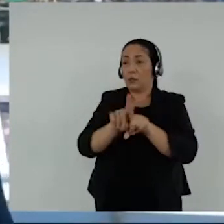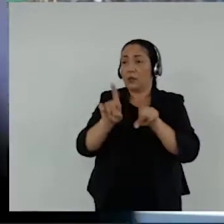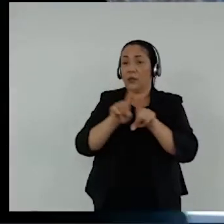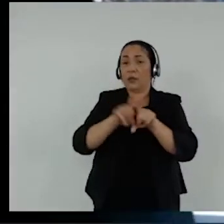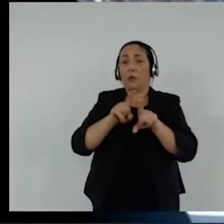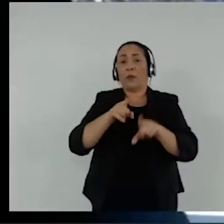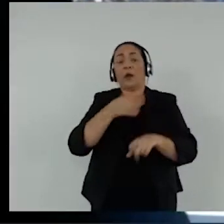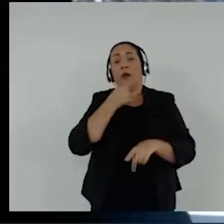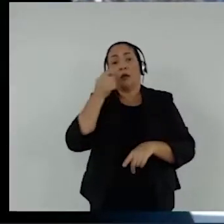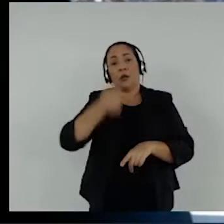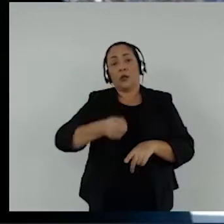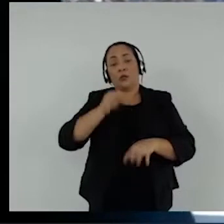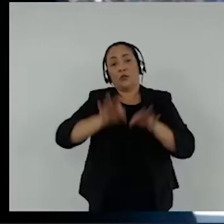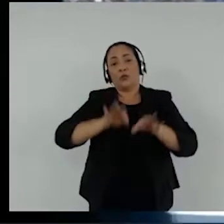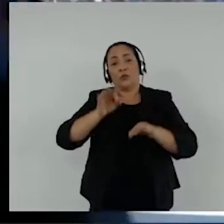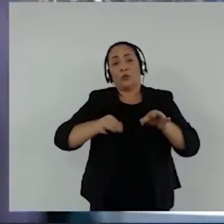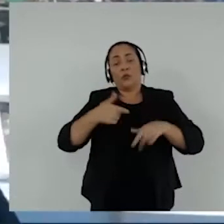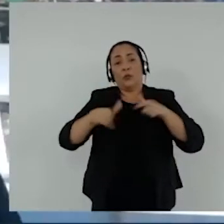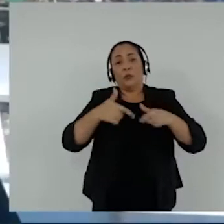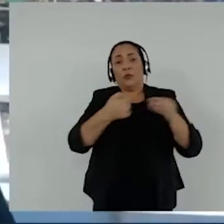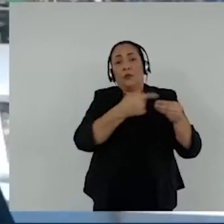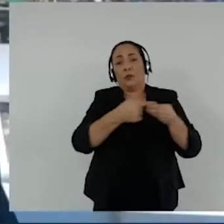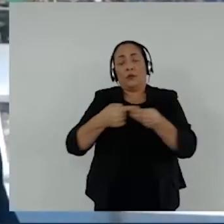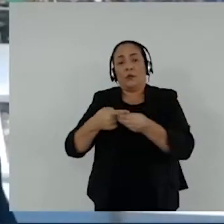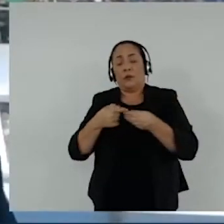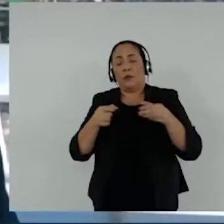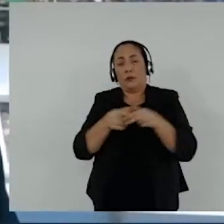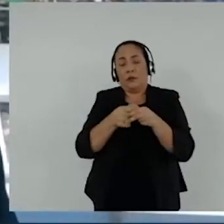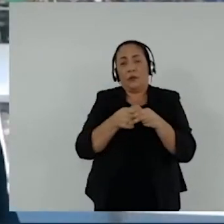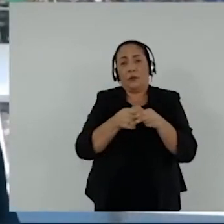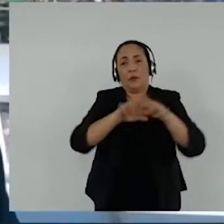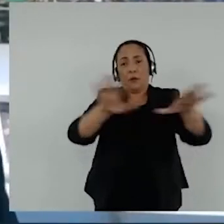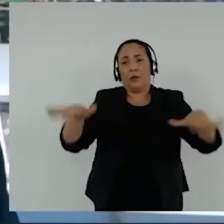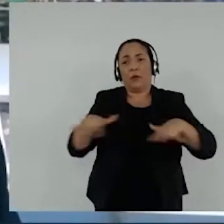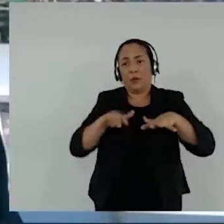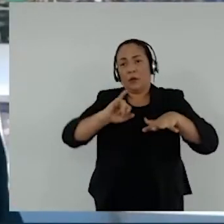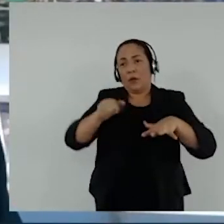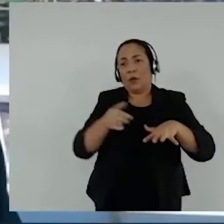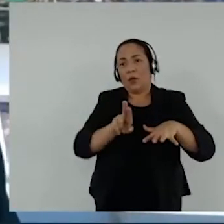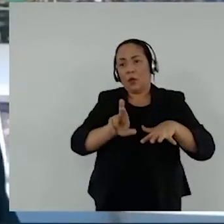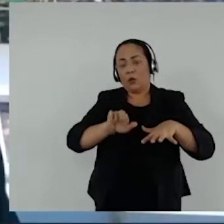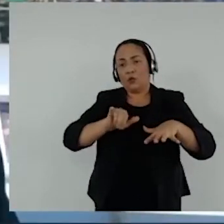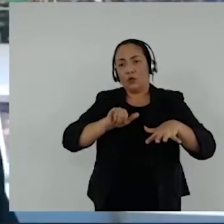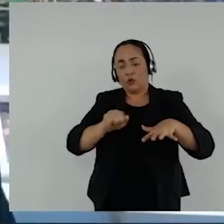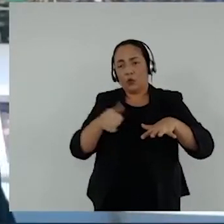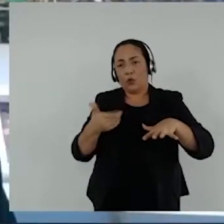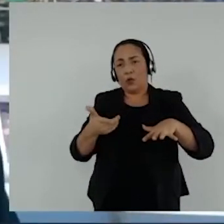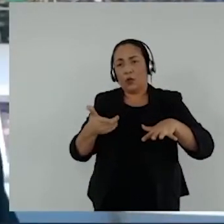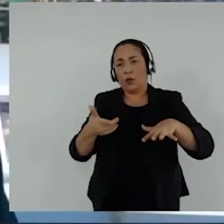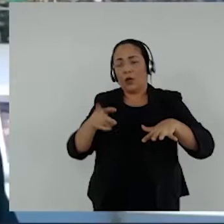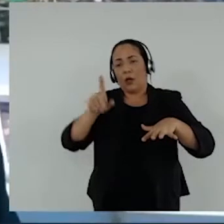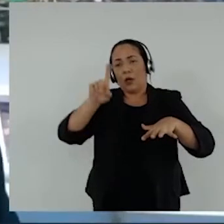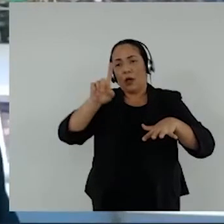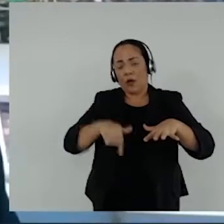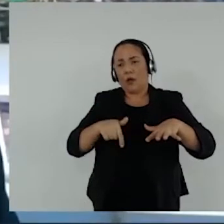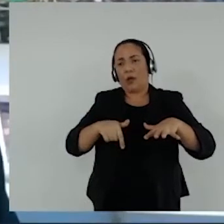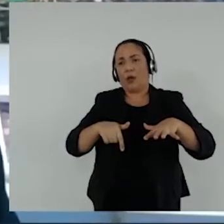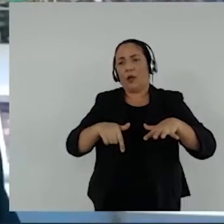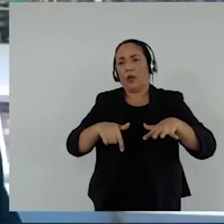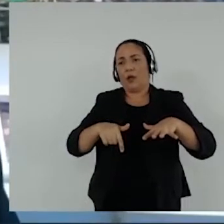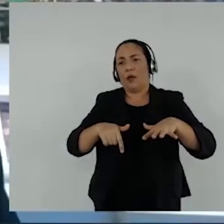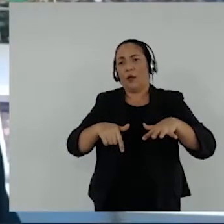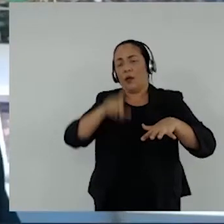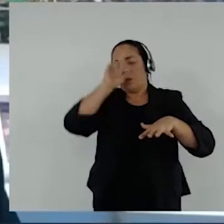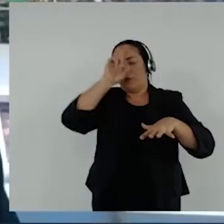alçarem a condição de juiz da capital são as do Tribunal do Júri, dado a sua natureza árdua, a desenvoltura dos seus trabalhos. É um rito que